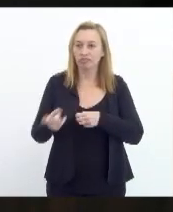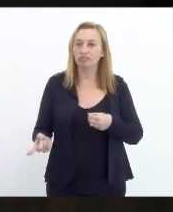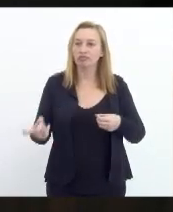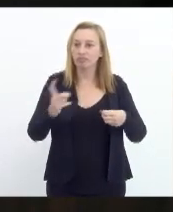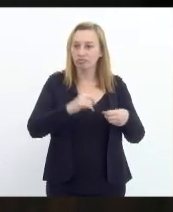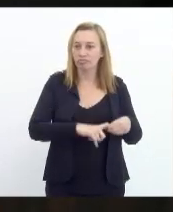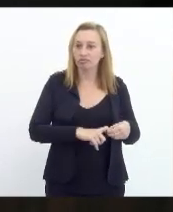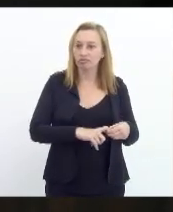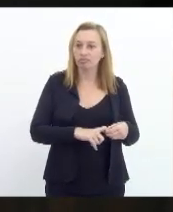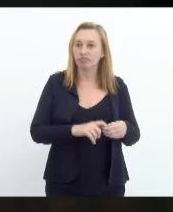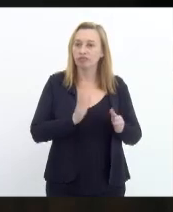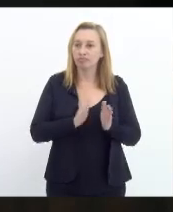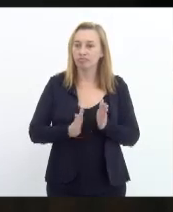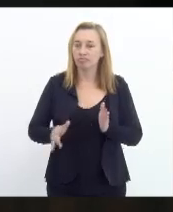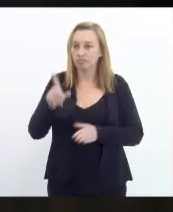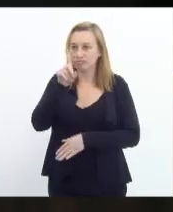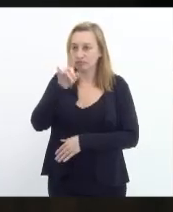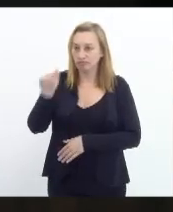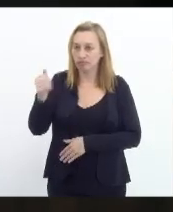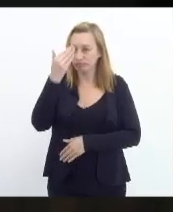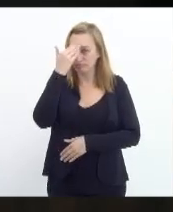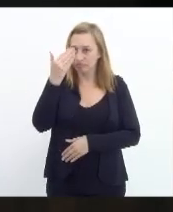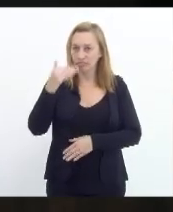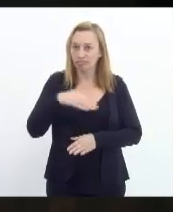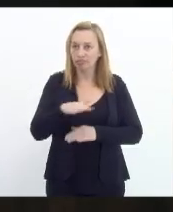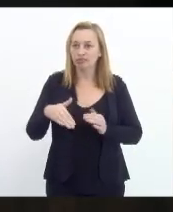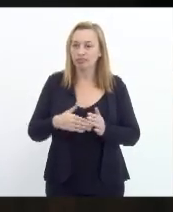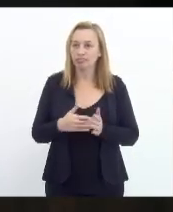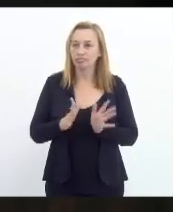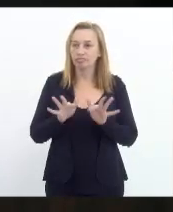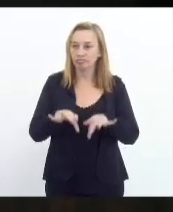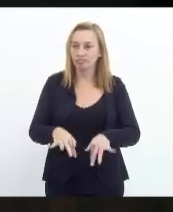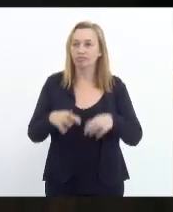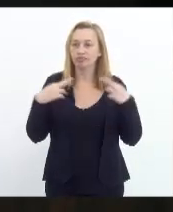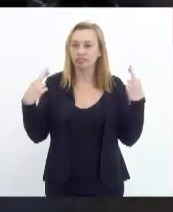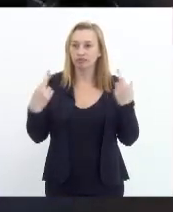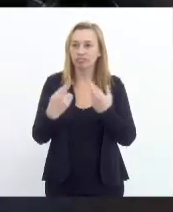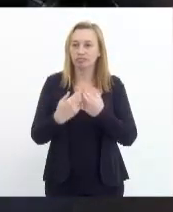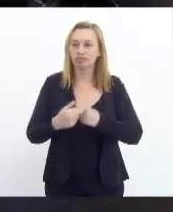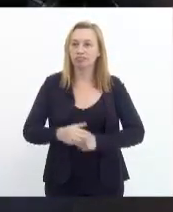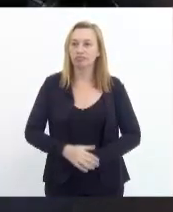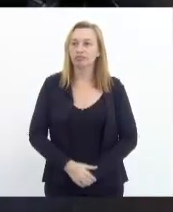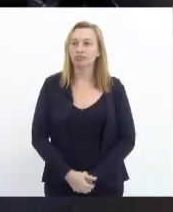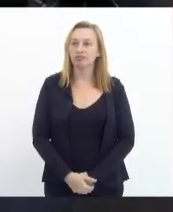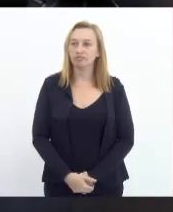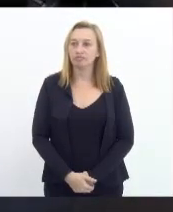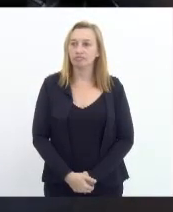quando retornaremos com a ordem do dia muito obrigado a todos está suspensa a sessão